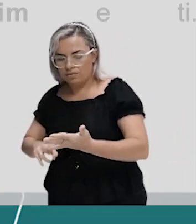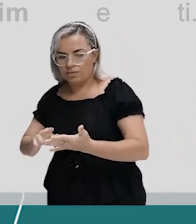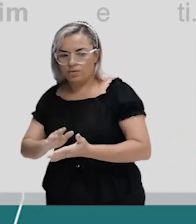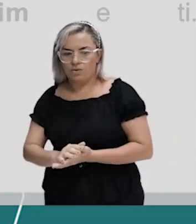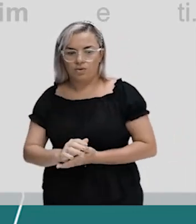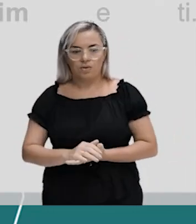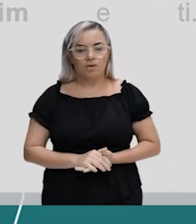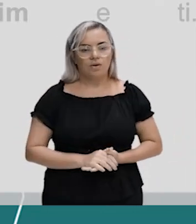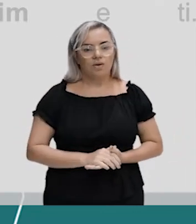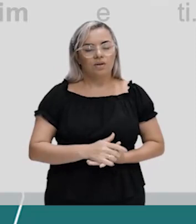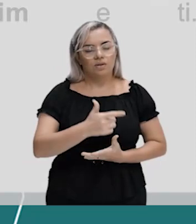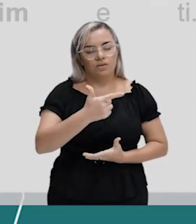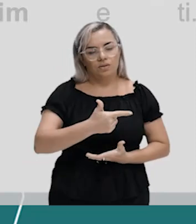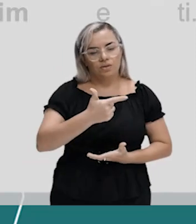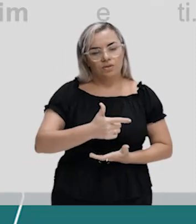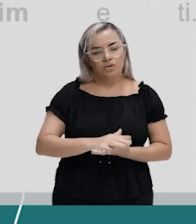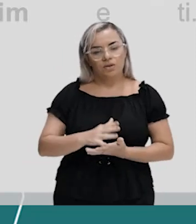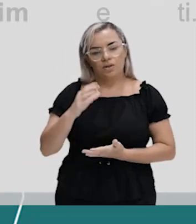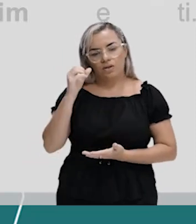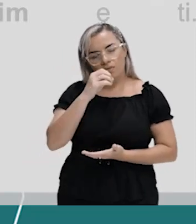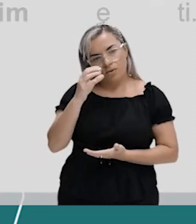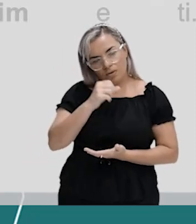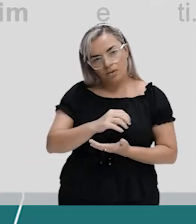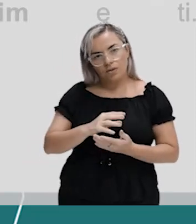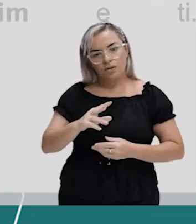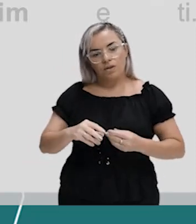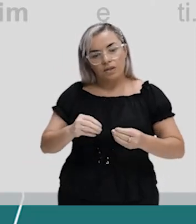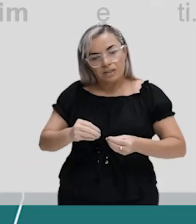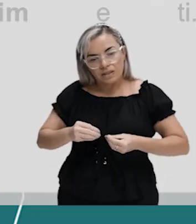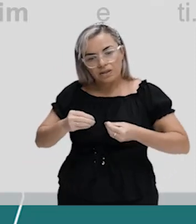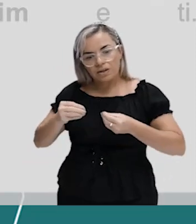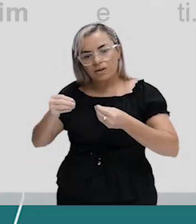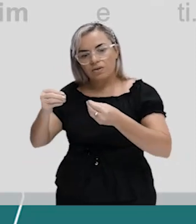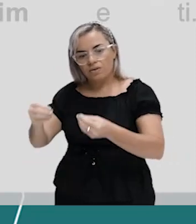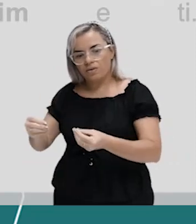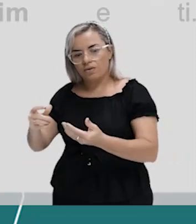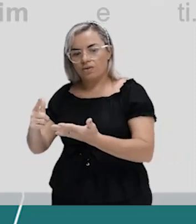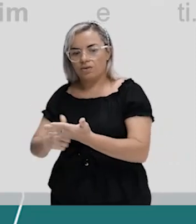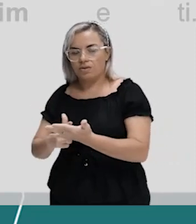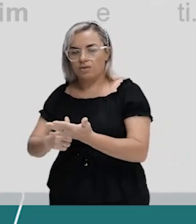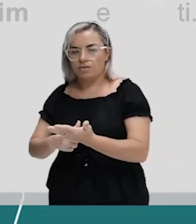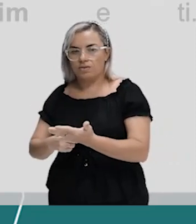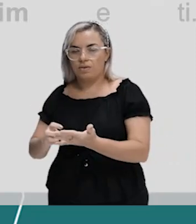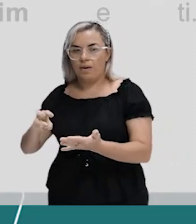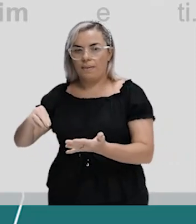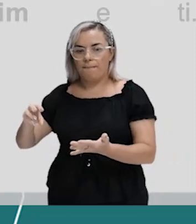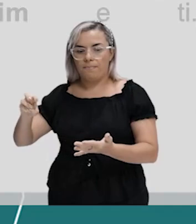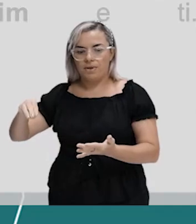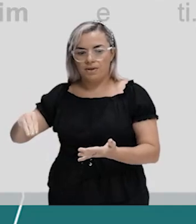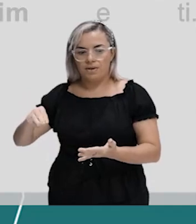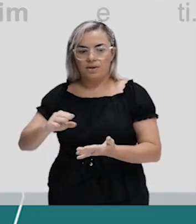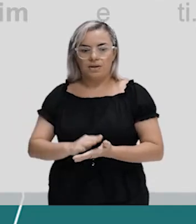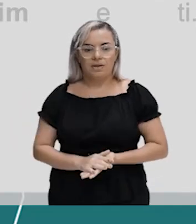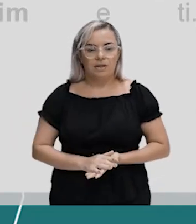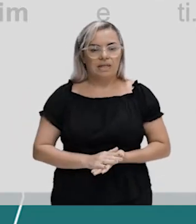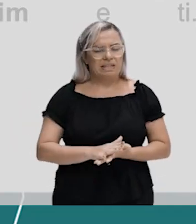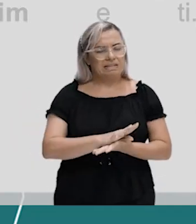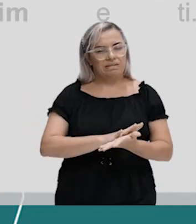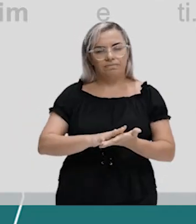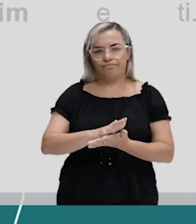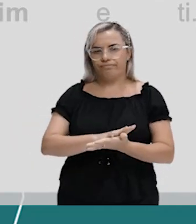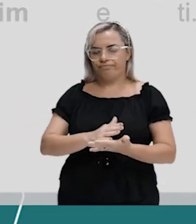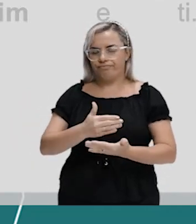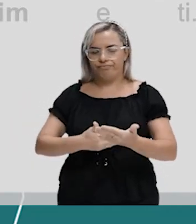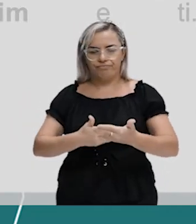mim. Nada mais há entre mim e você. Vou já explicar por que nós utilizamos mim.